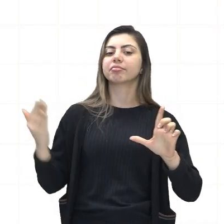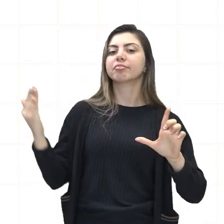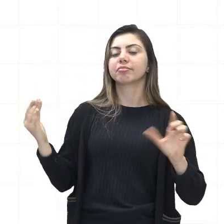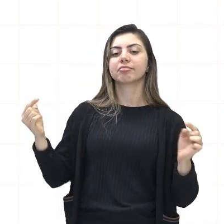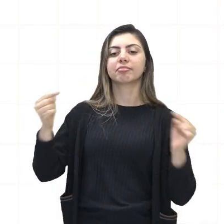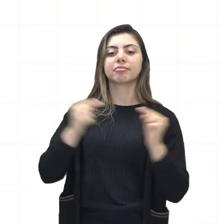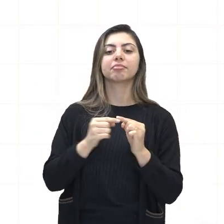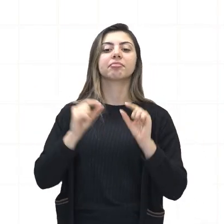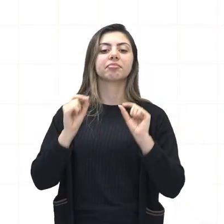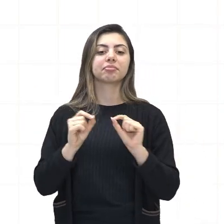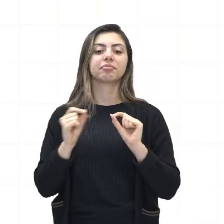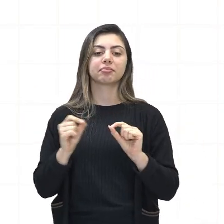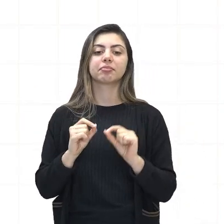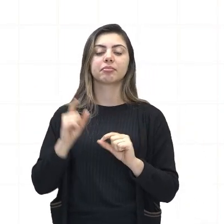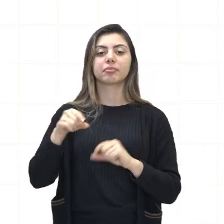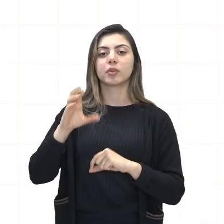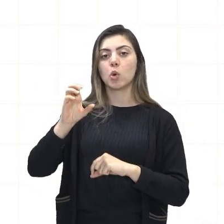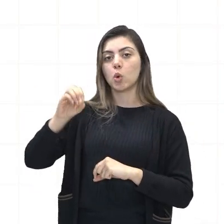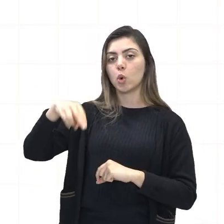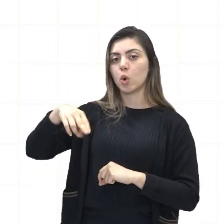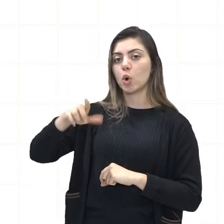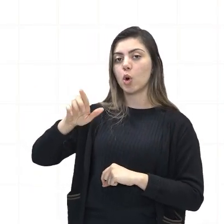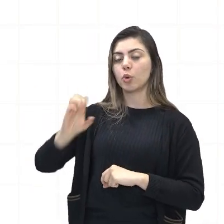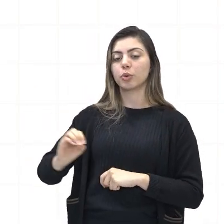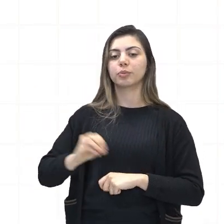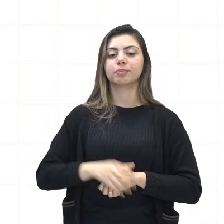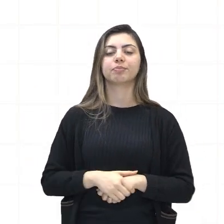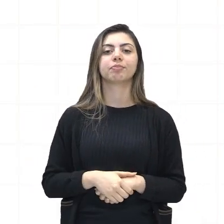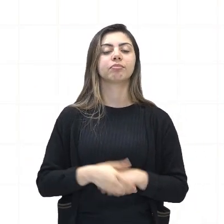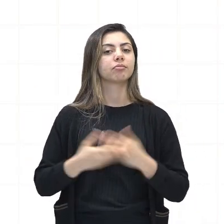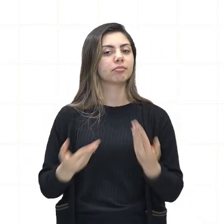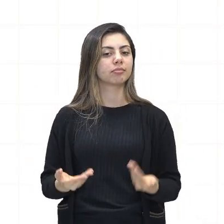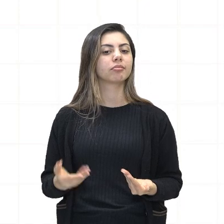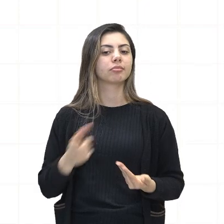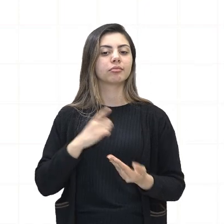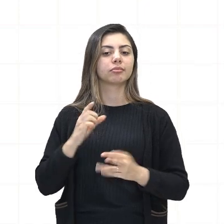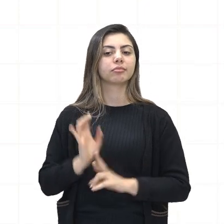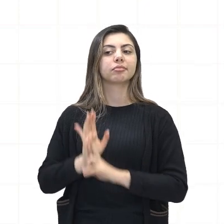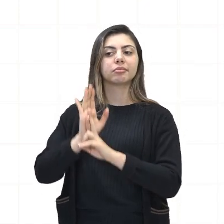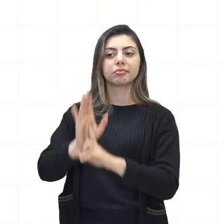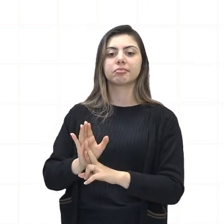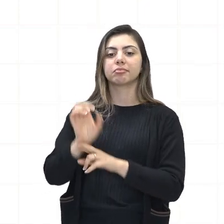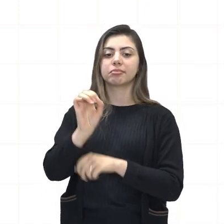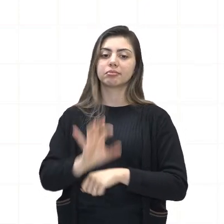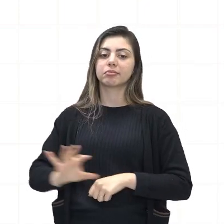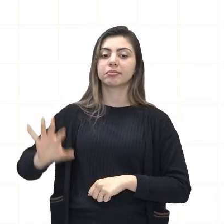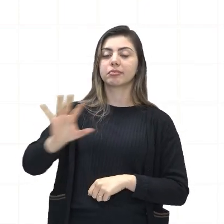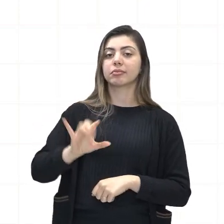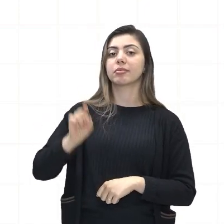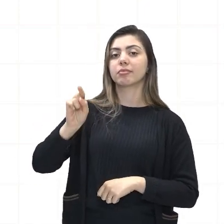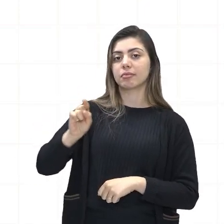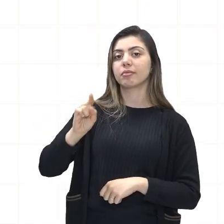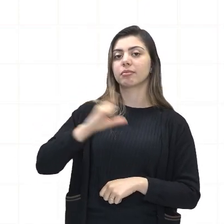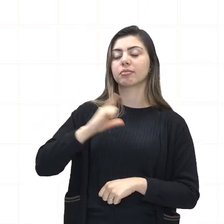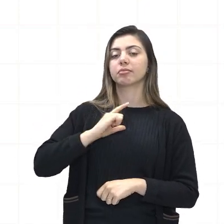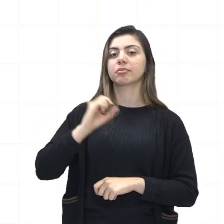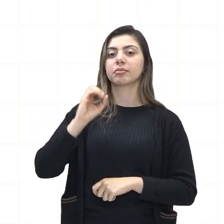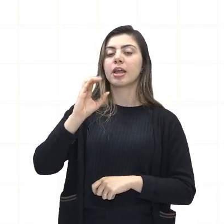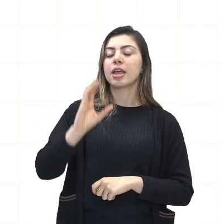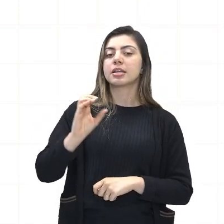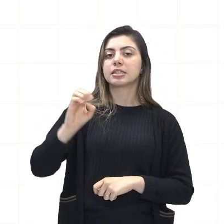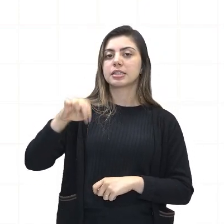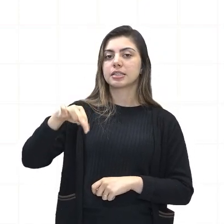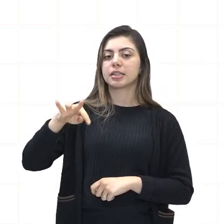área da República Democrática do Congo, né, como representante aí dessa parte mais central da África, que também vai ser rica